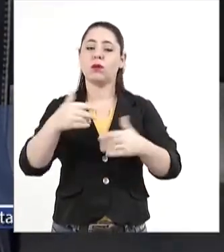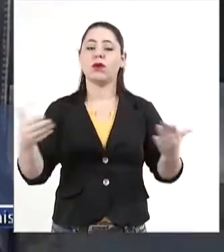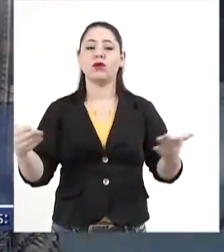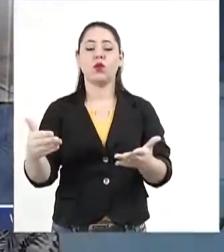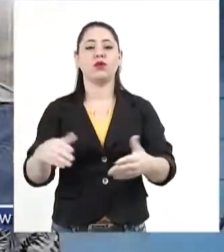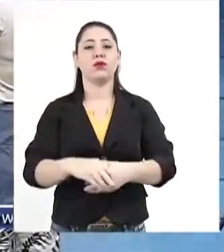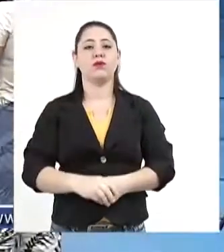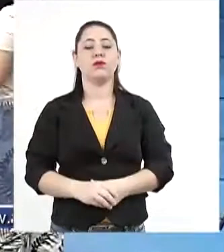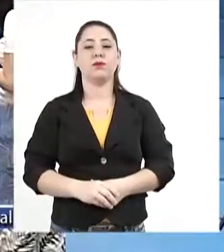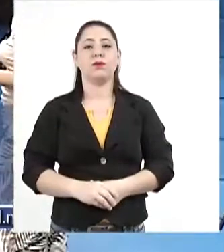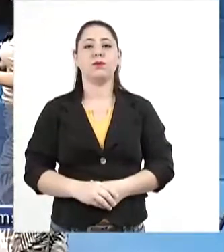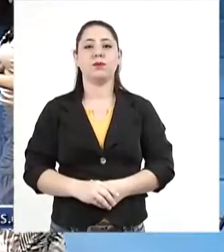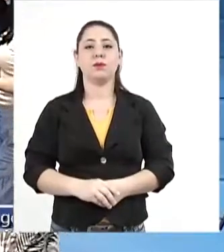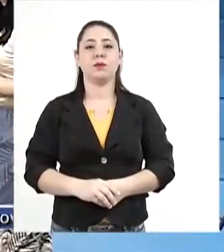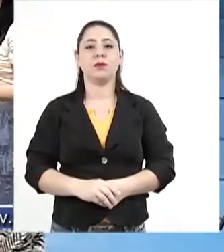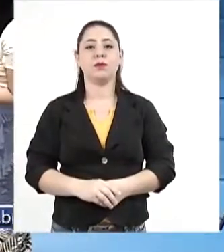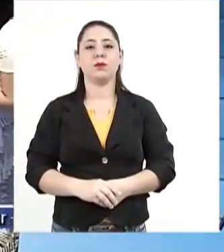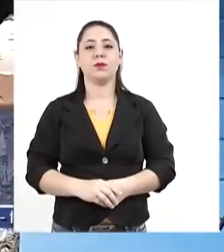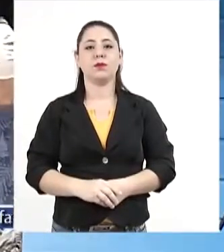expediente.